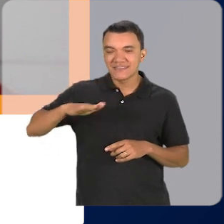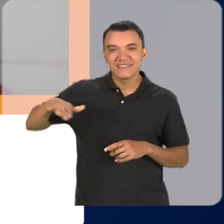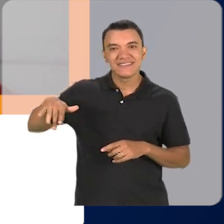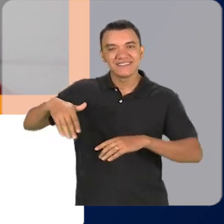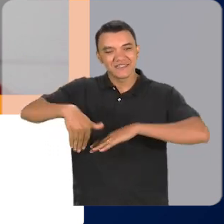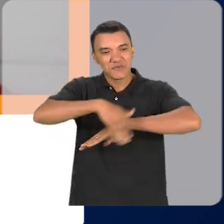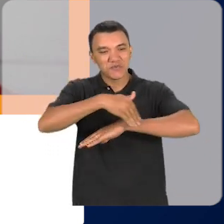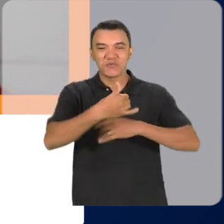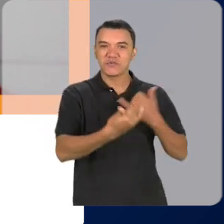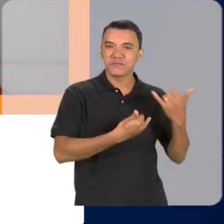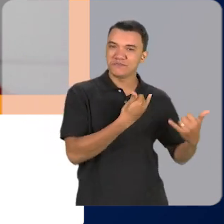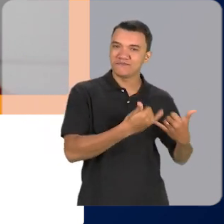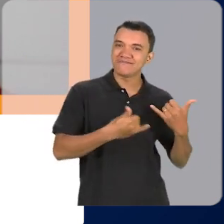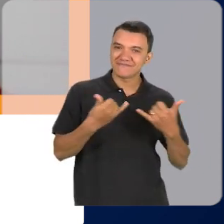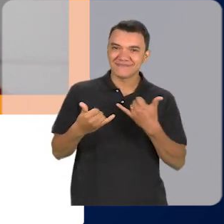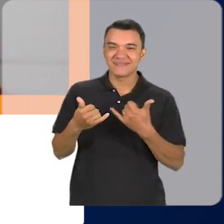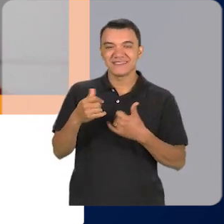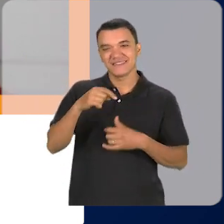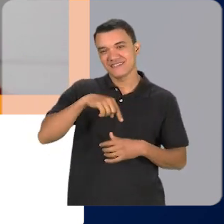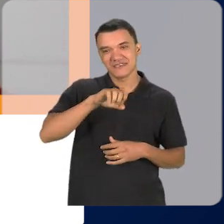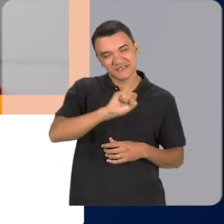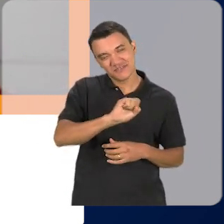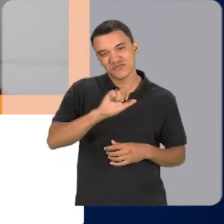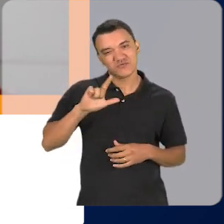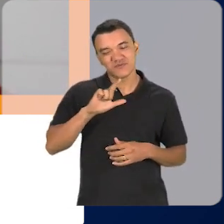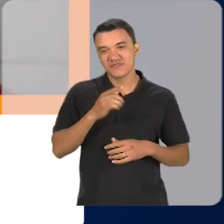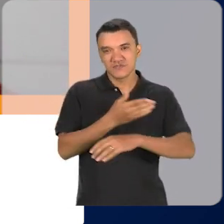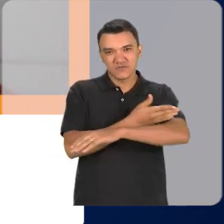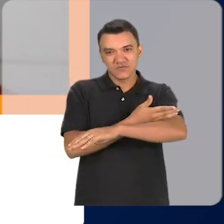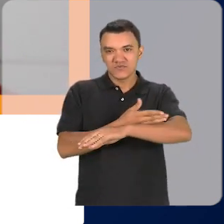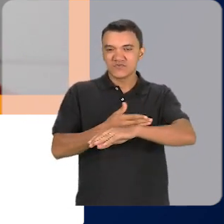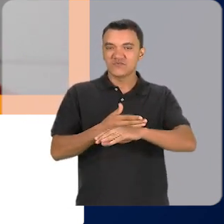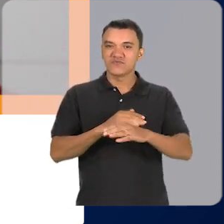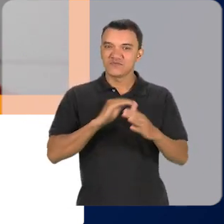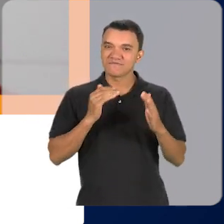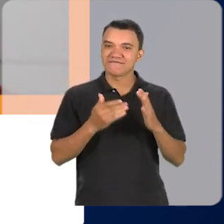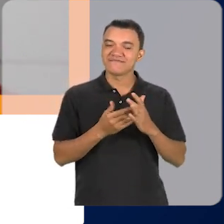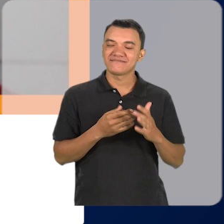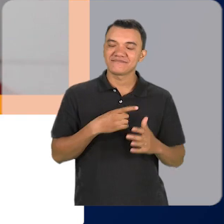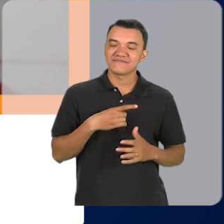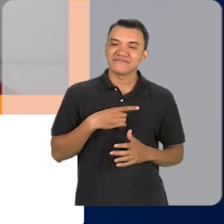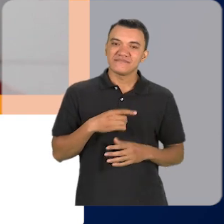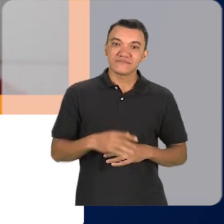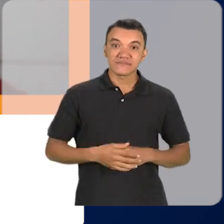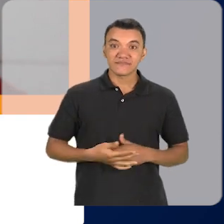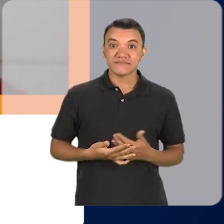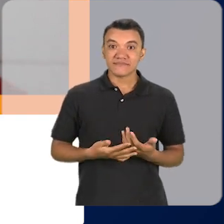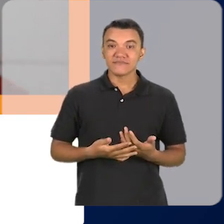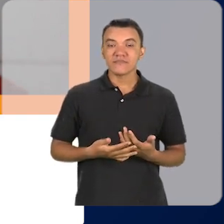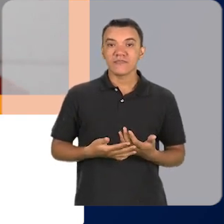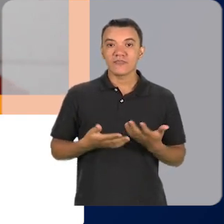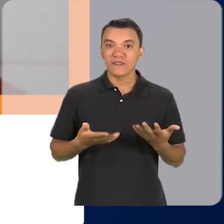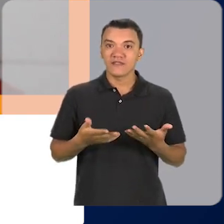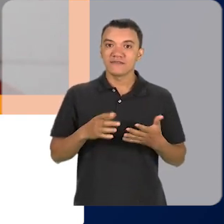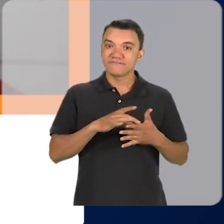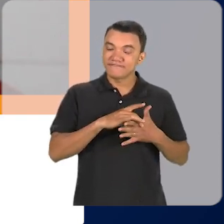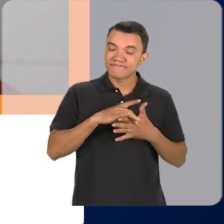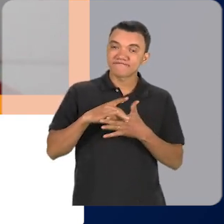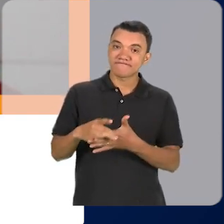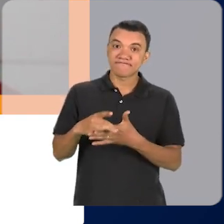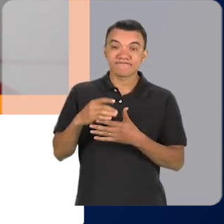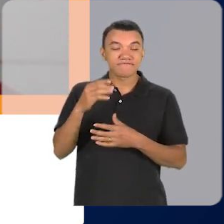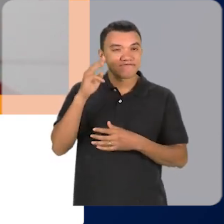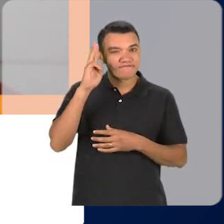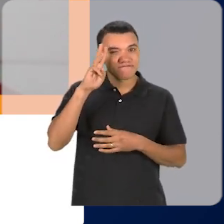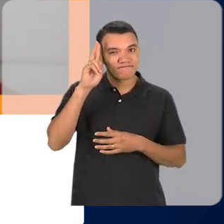correndo na rua, que todo ludovicense tem as suas memórias guardadas dentro de si. Levei essas